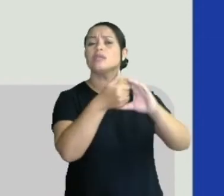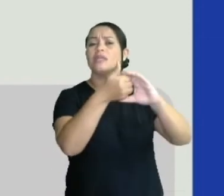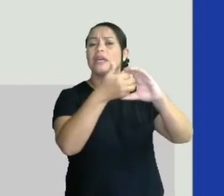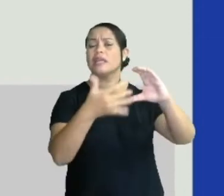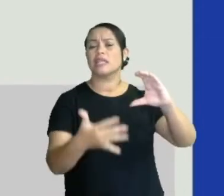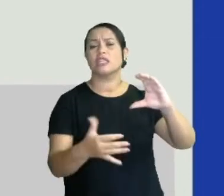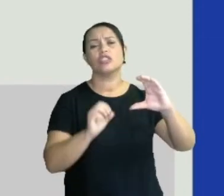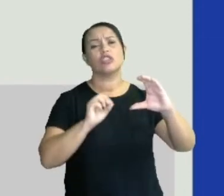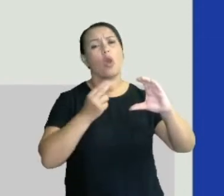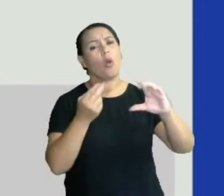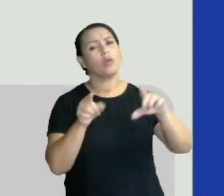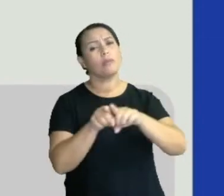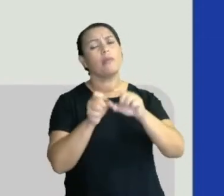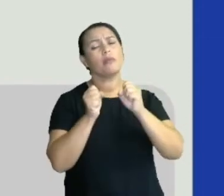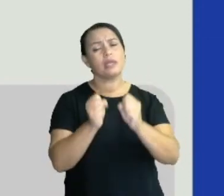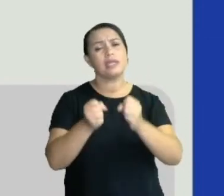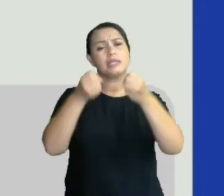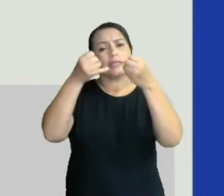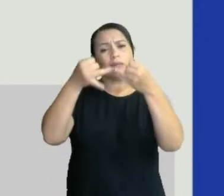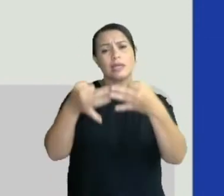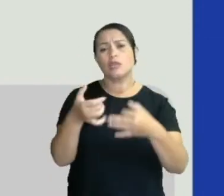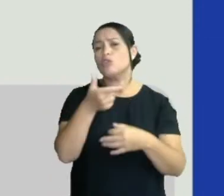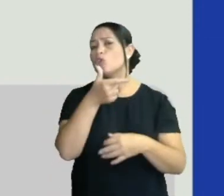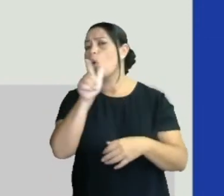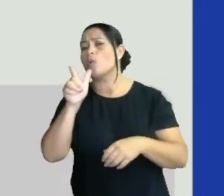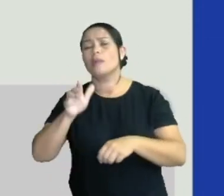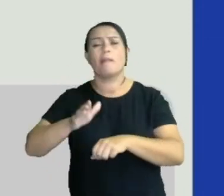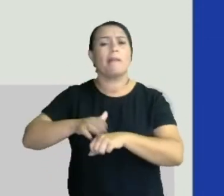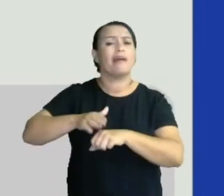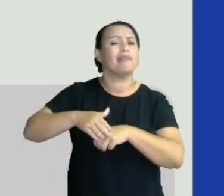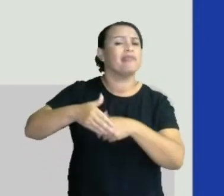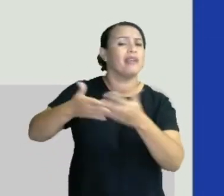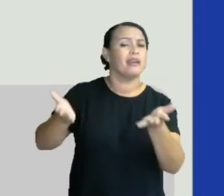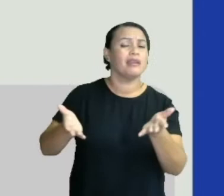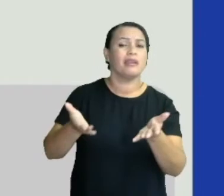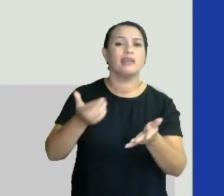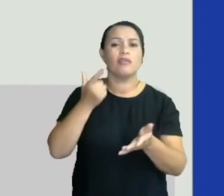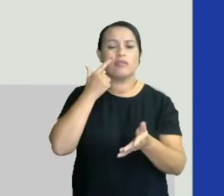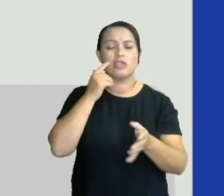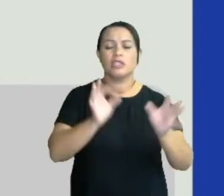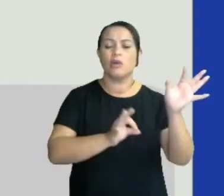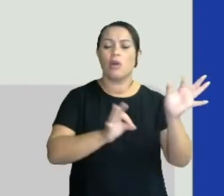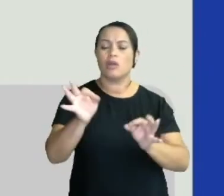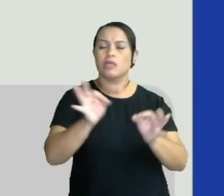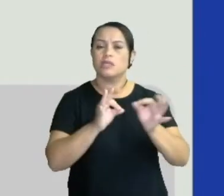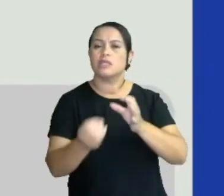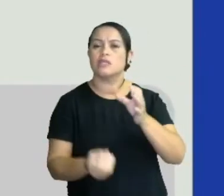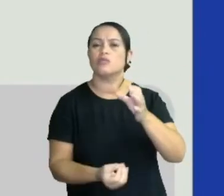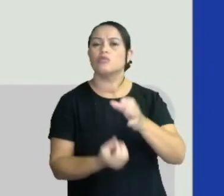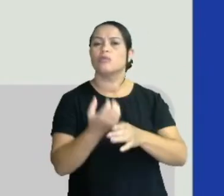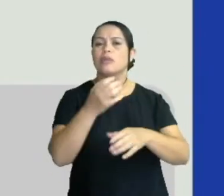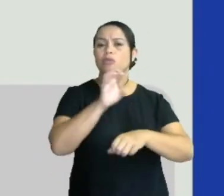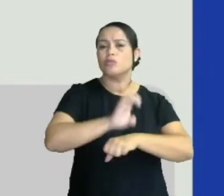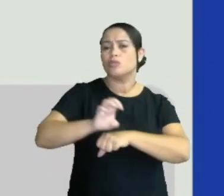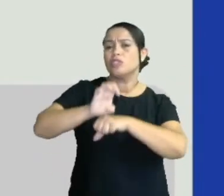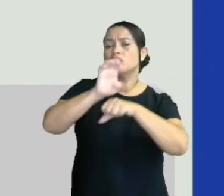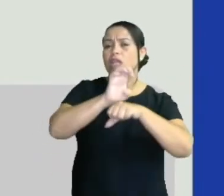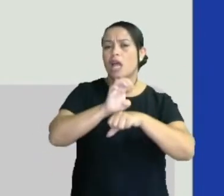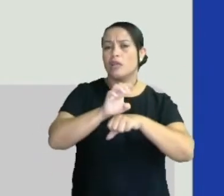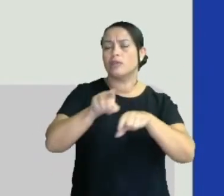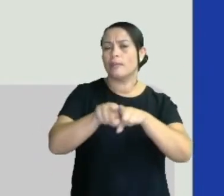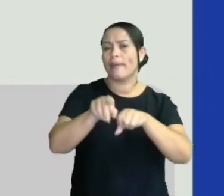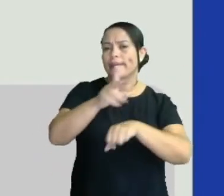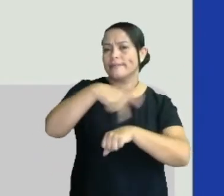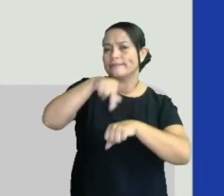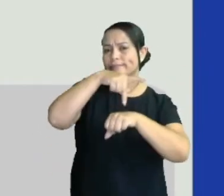características, ou poderia ser explicado de outra maneira. Então, a formação do Estado moderno, dos Estados-nações, ela